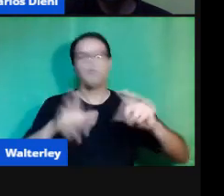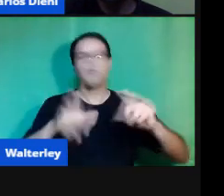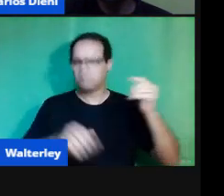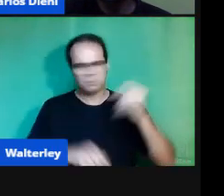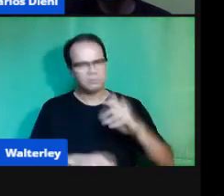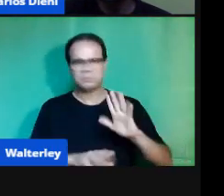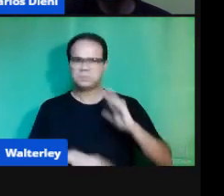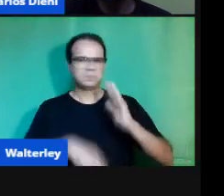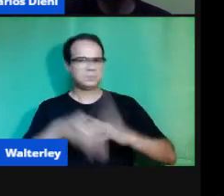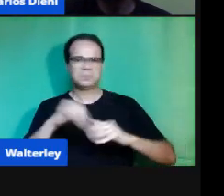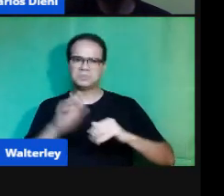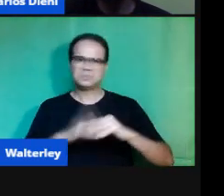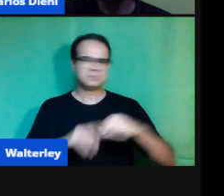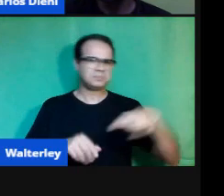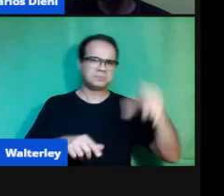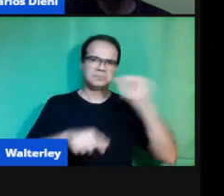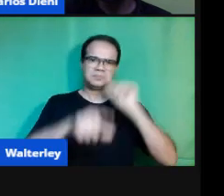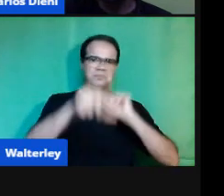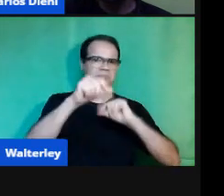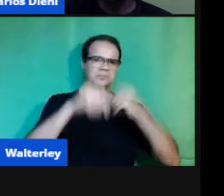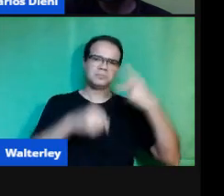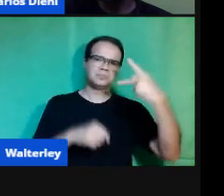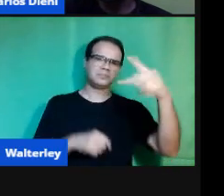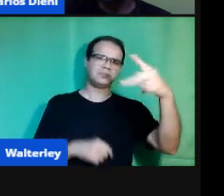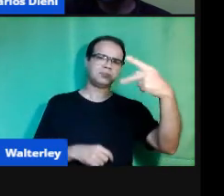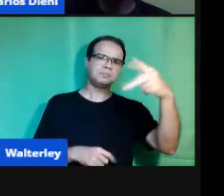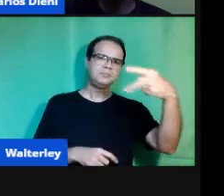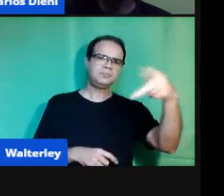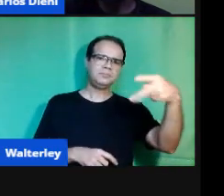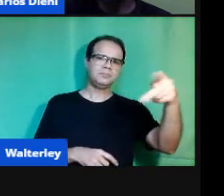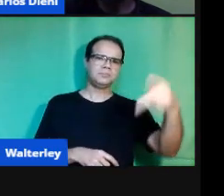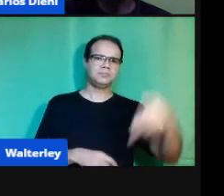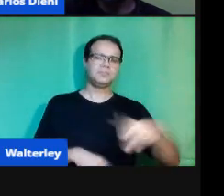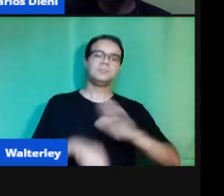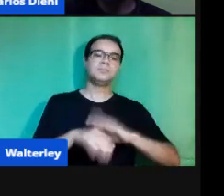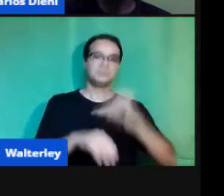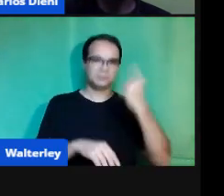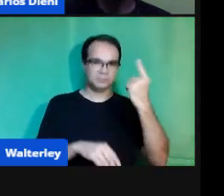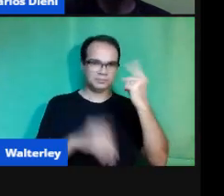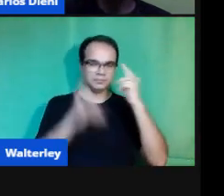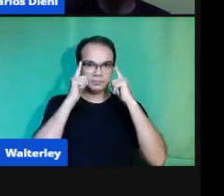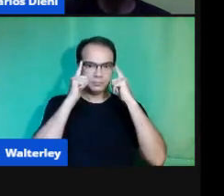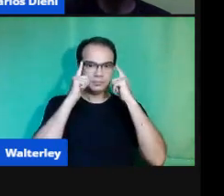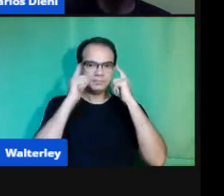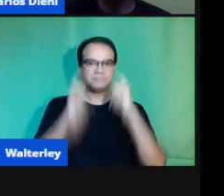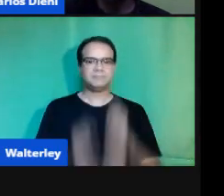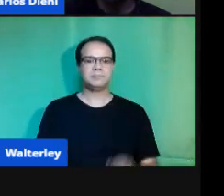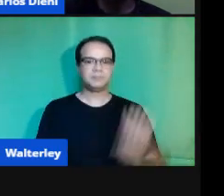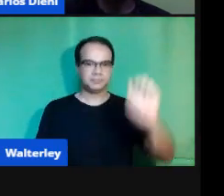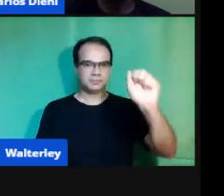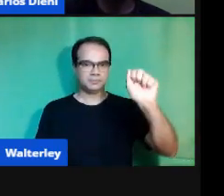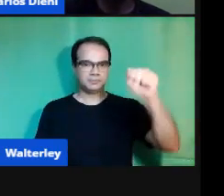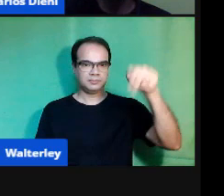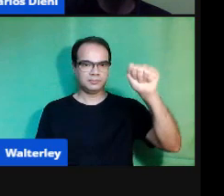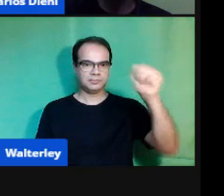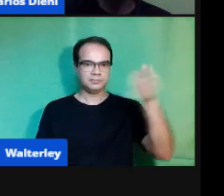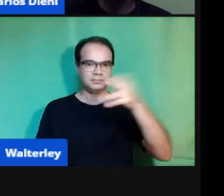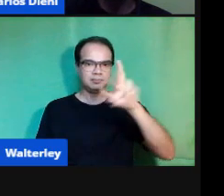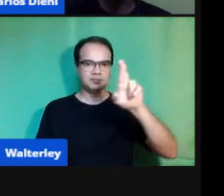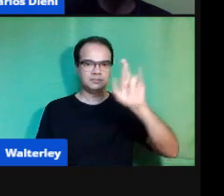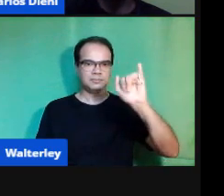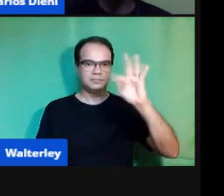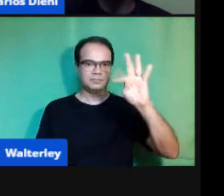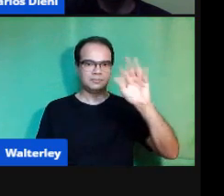Bosco Martins mesmo. E só mais uma, que é a Dana Rita, que é também professora de artes.